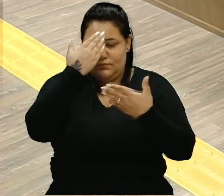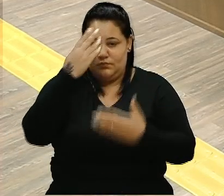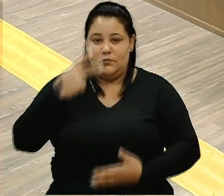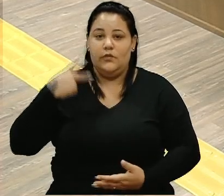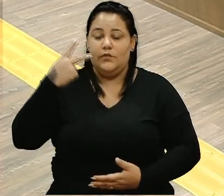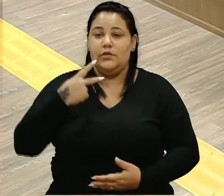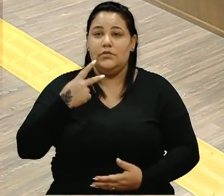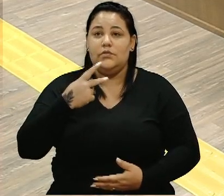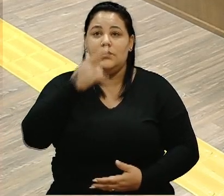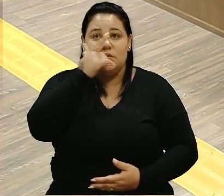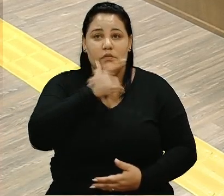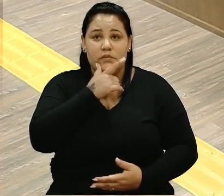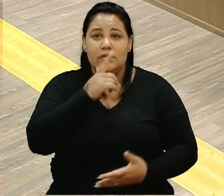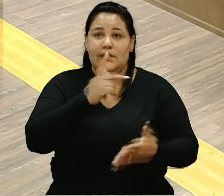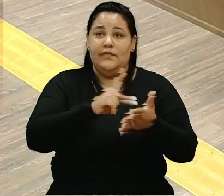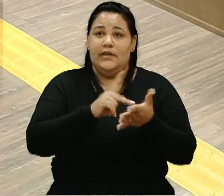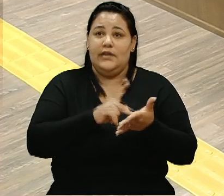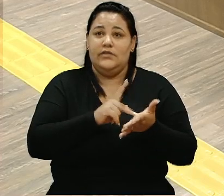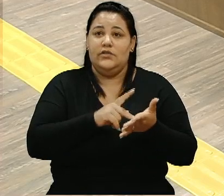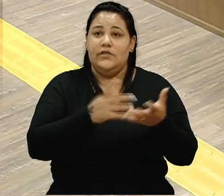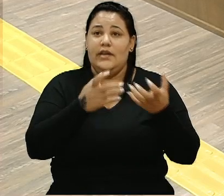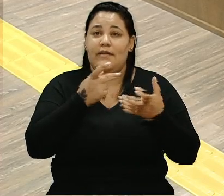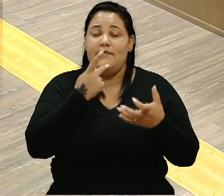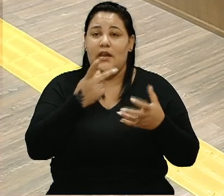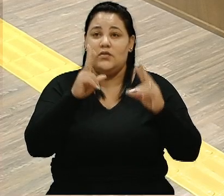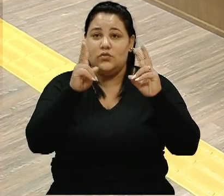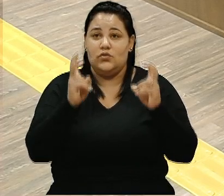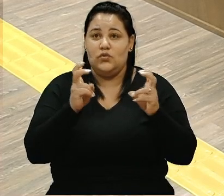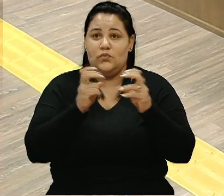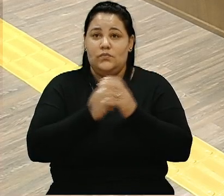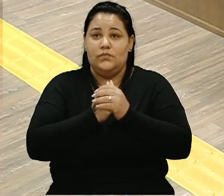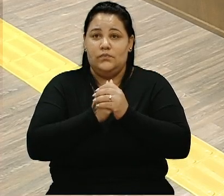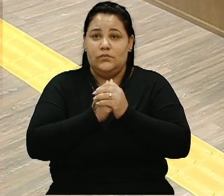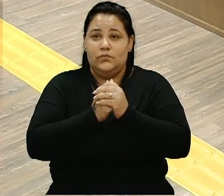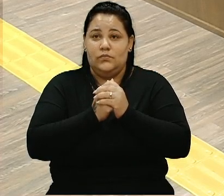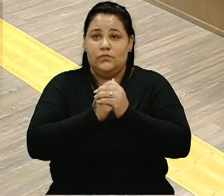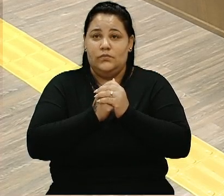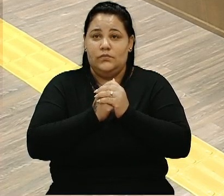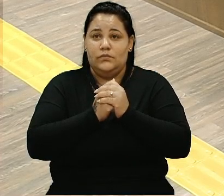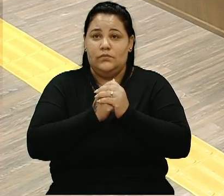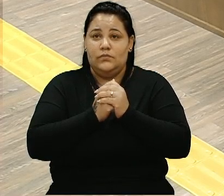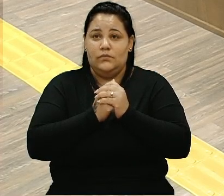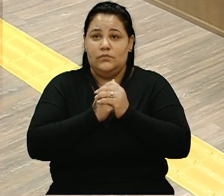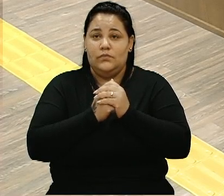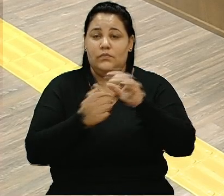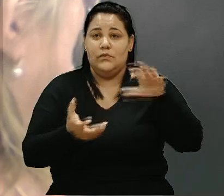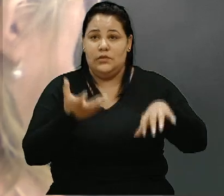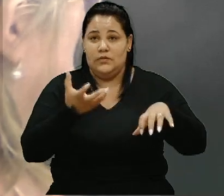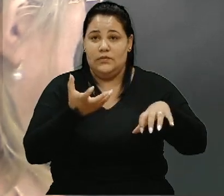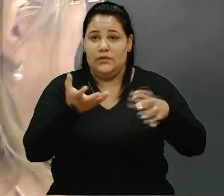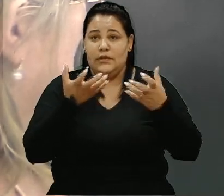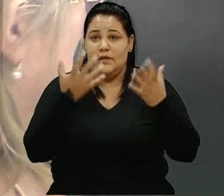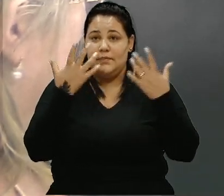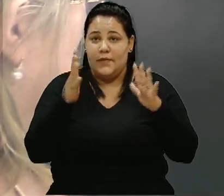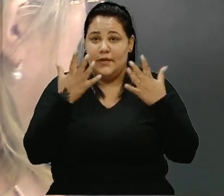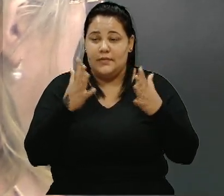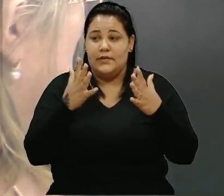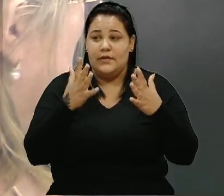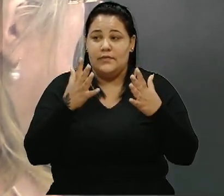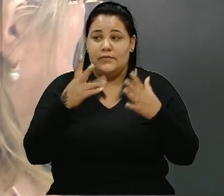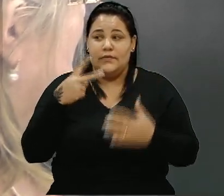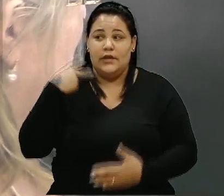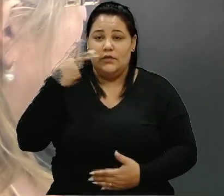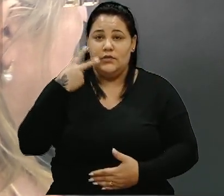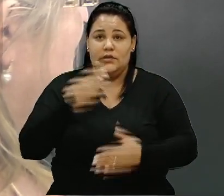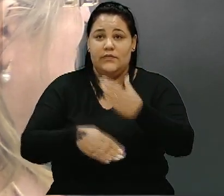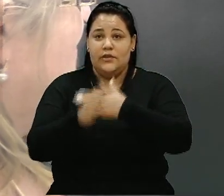pela parte. Na verdade, eu gostaria de falar sobre justamente esse assunto de Brasília. Primeiramente, parabenizar os vereadores que foram lá buscar